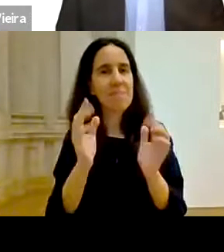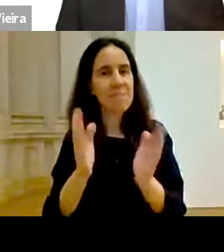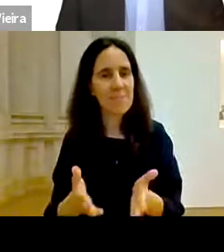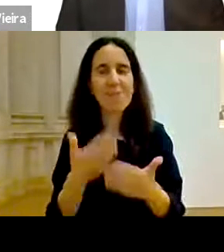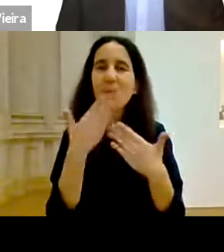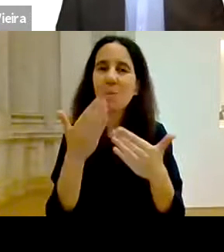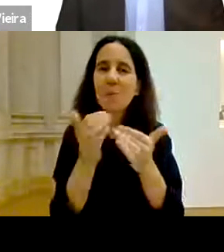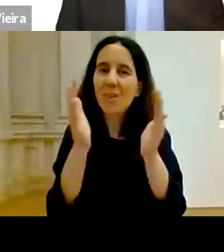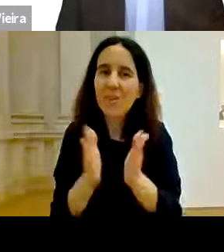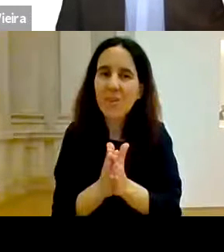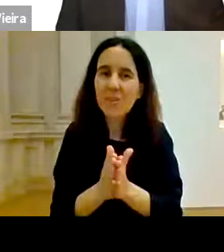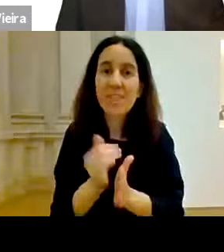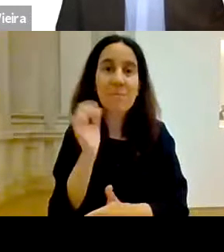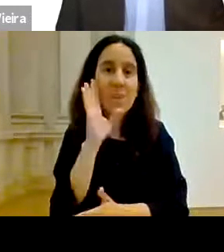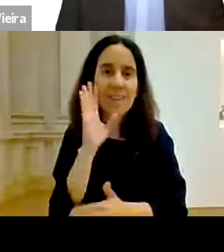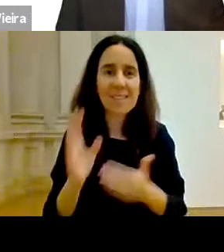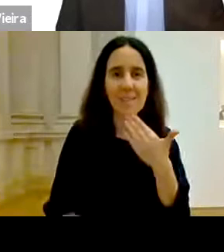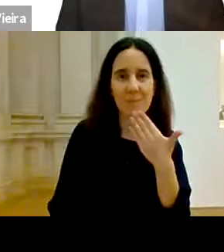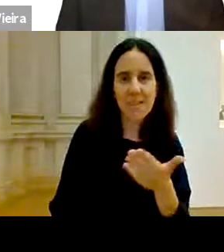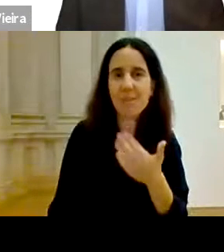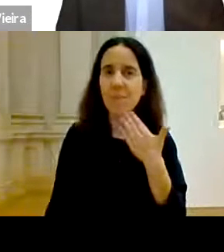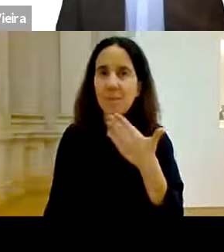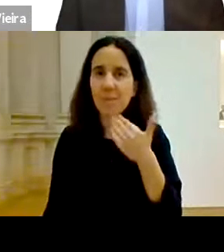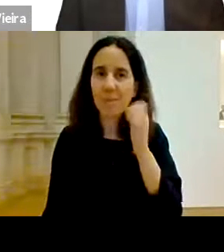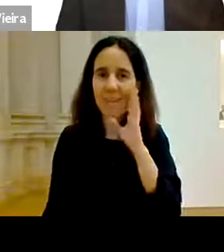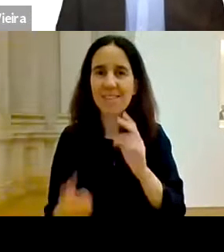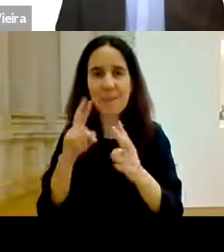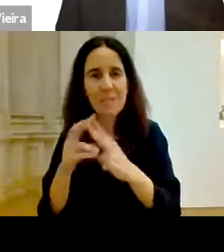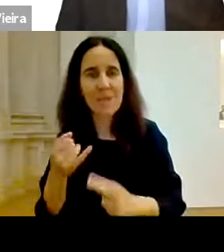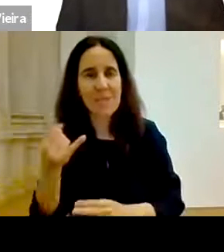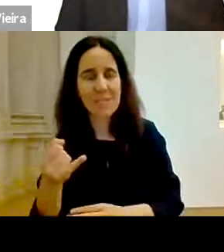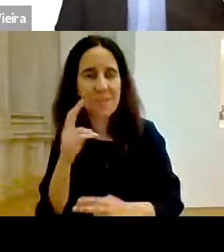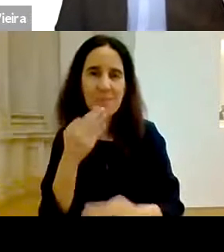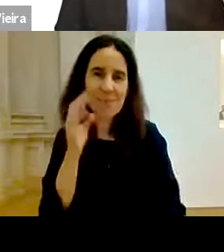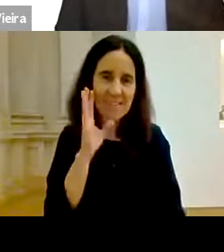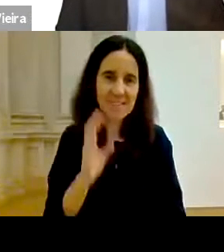Muito obrigada a todos, uma boa tarde. Obrigada. Obrigado, Até boa uma tarde. próxima. Boa tarde. Obrigada.